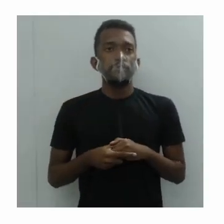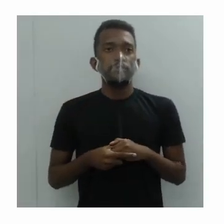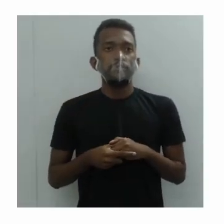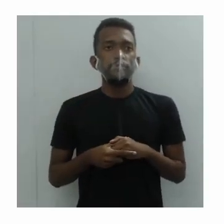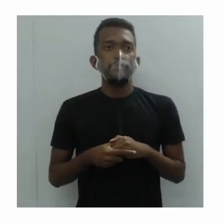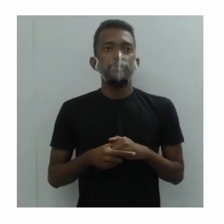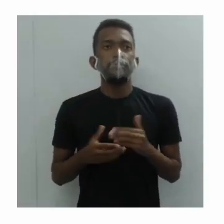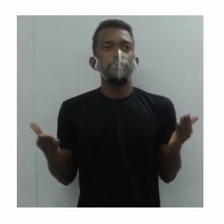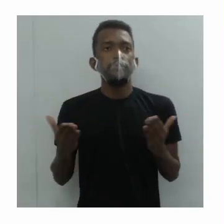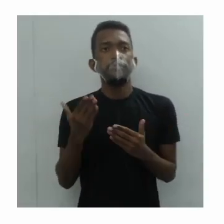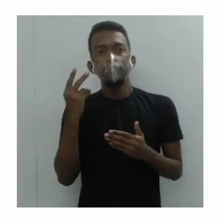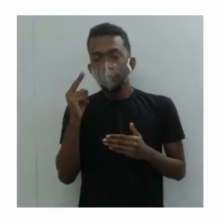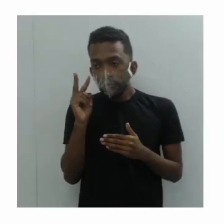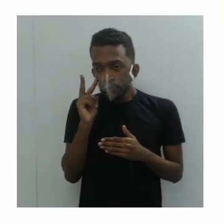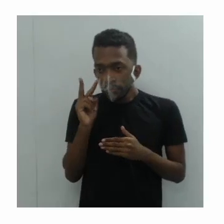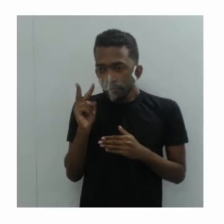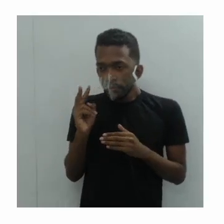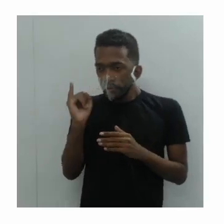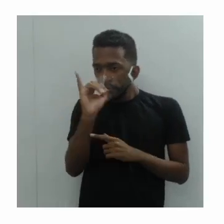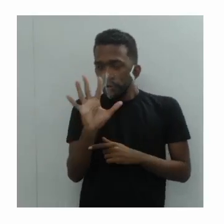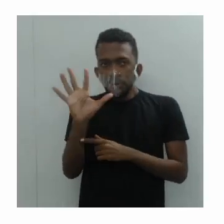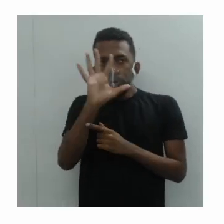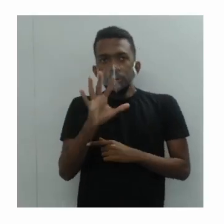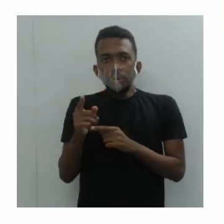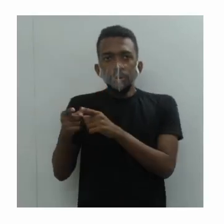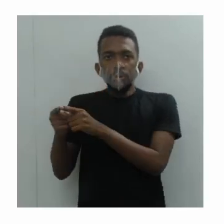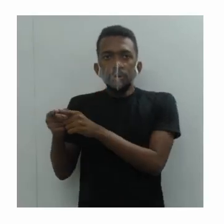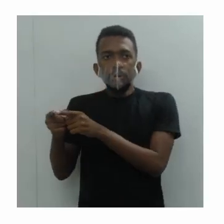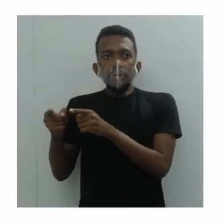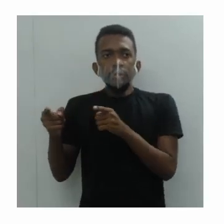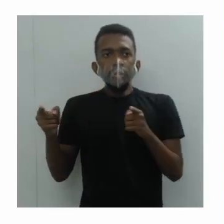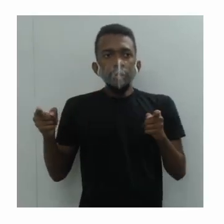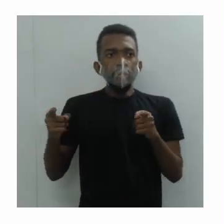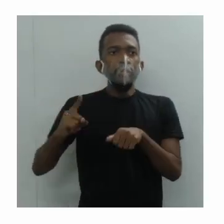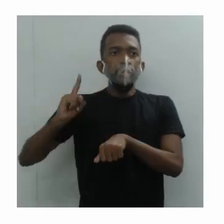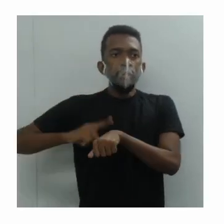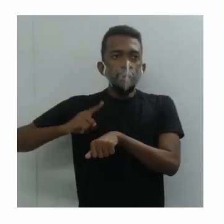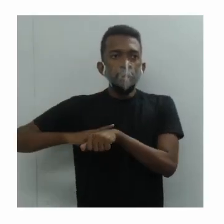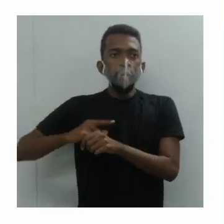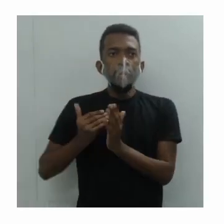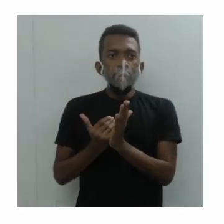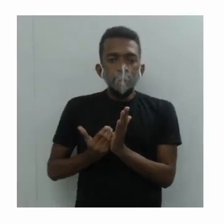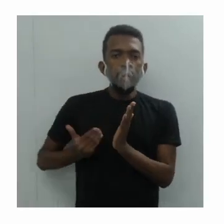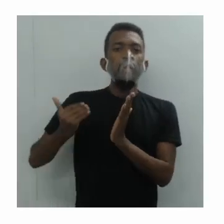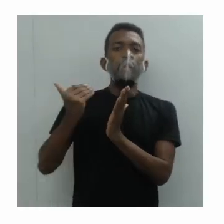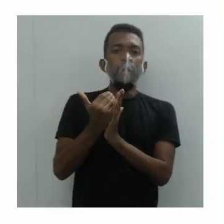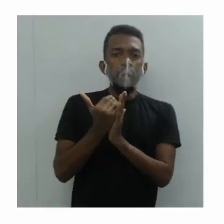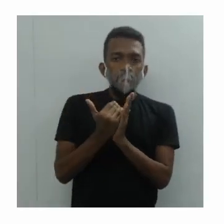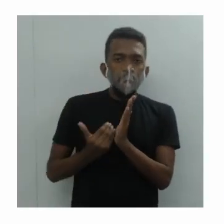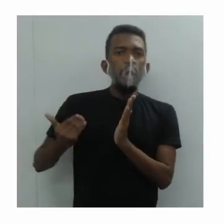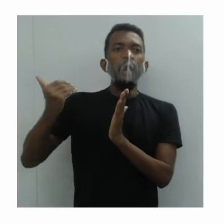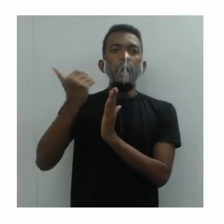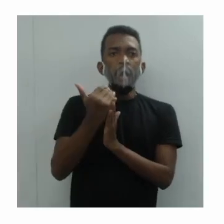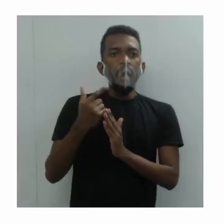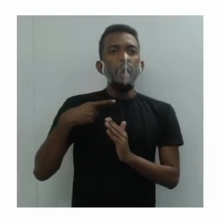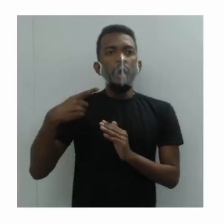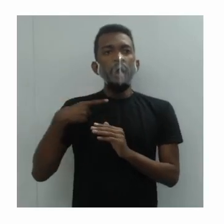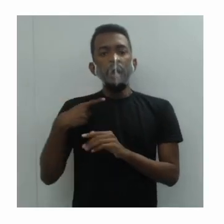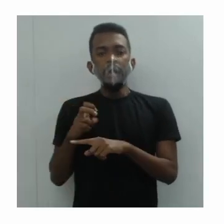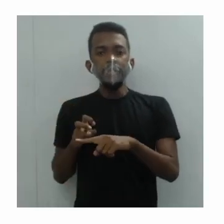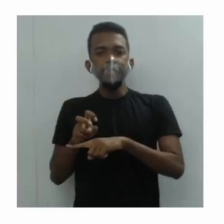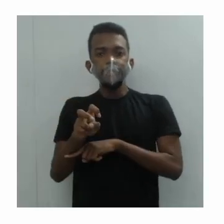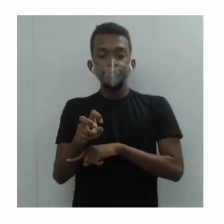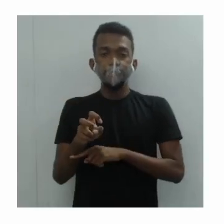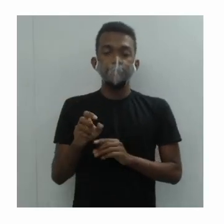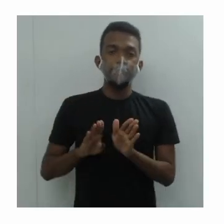olhando essa imagem, a gente percebe que em determinados momentos há um avanço